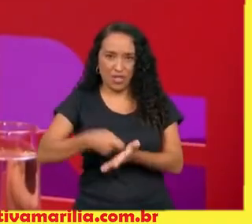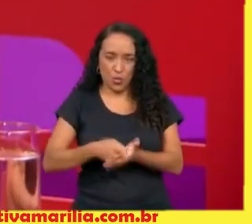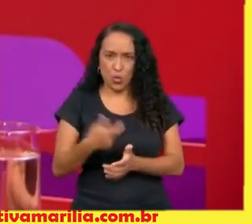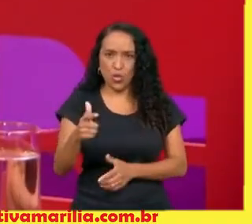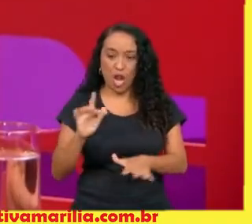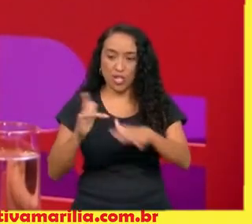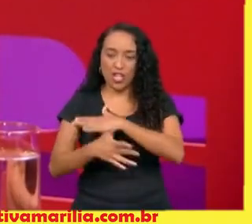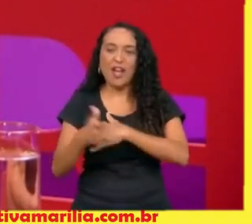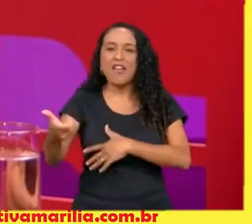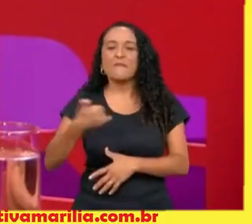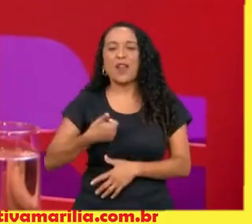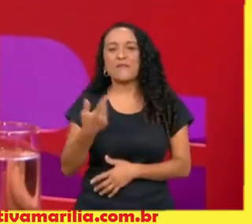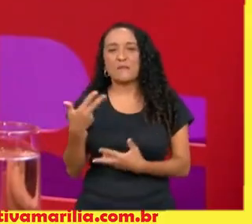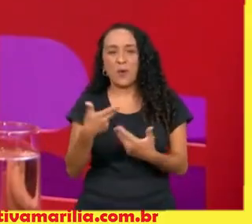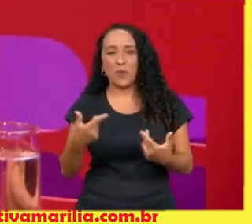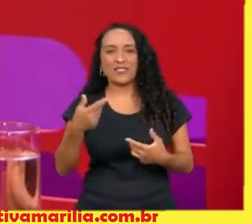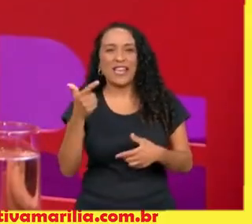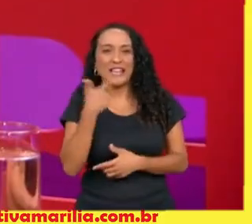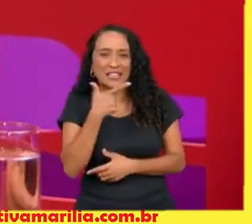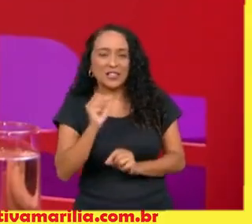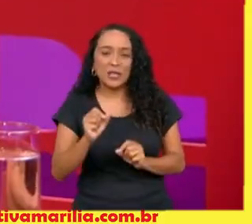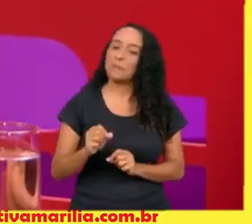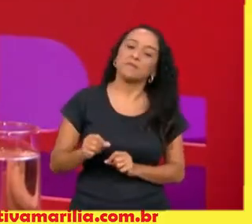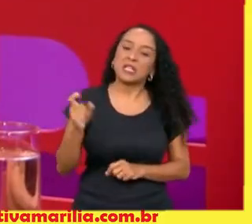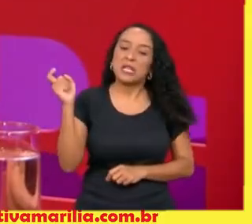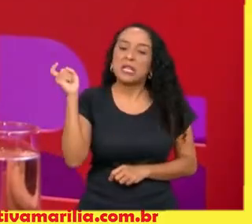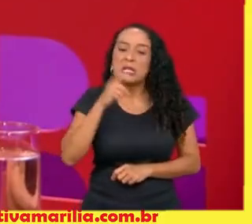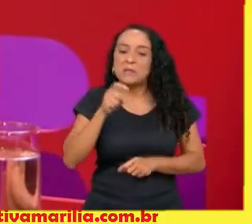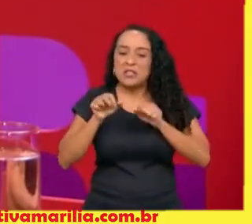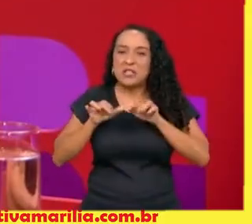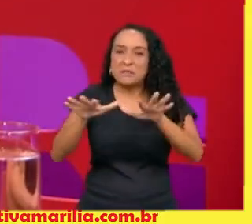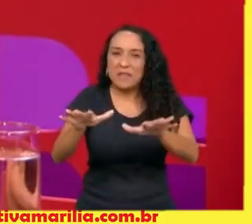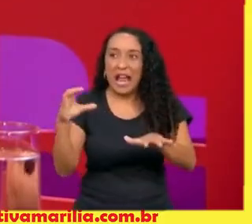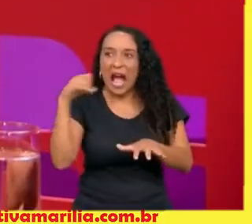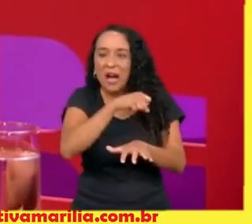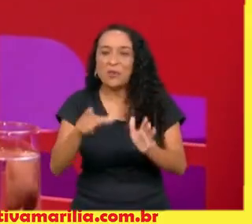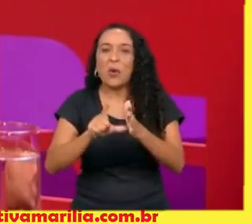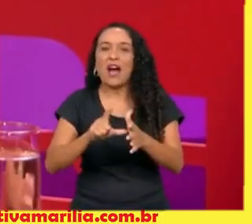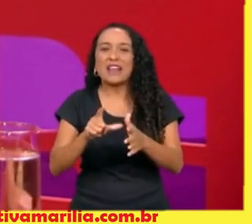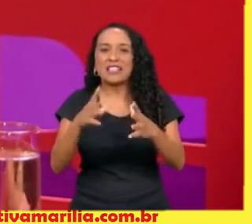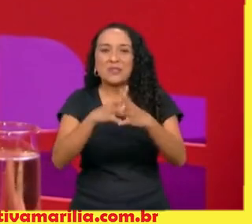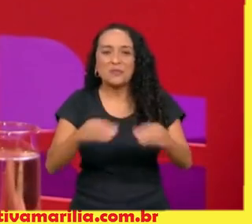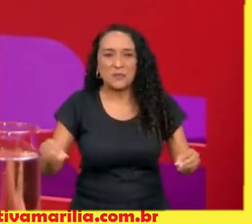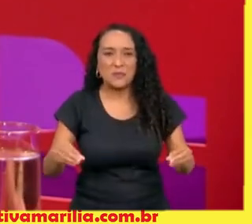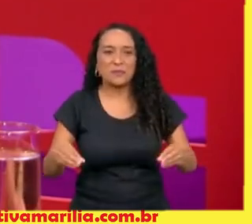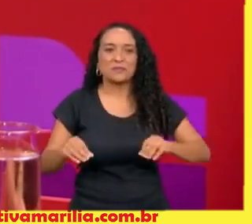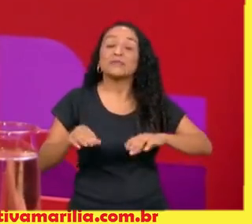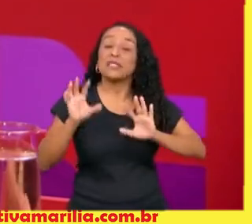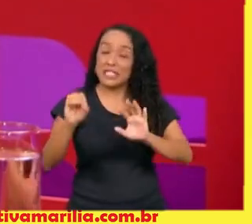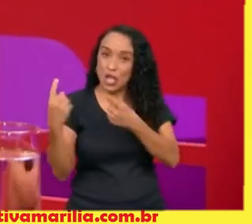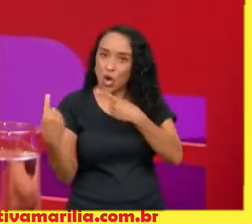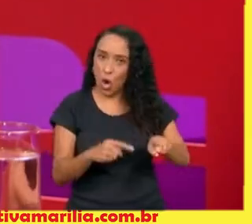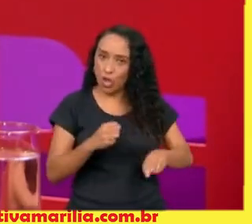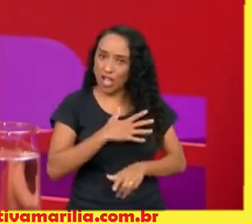ele falava uma coisa muito engraçada. Se é mentira, espalha logo antes que desminta. Mas uma mentira que fosse contra a ditadura, claro,